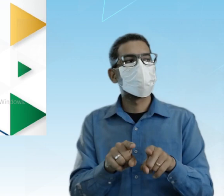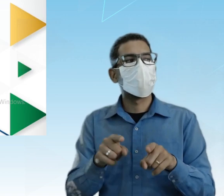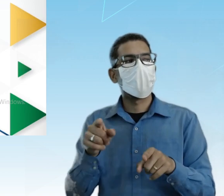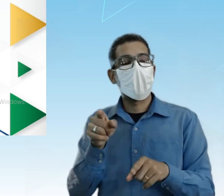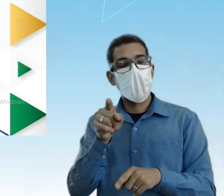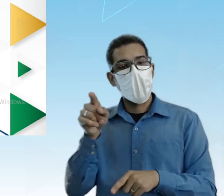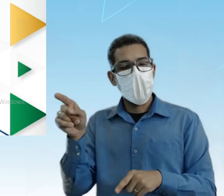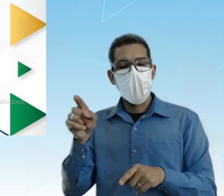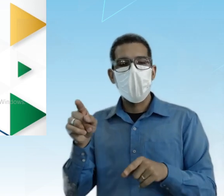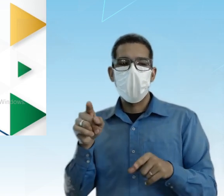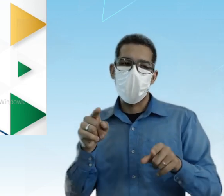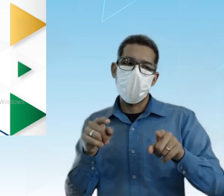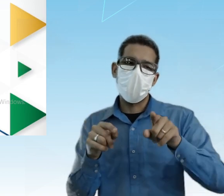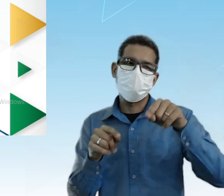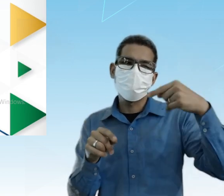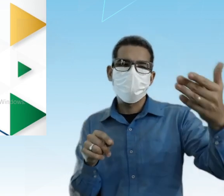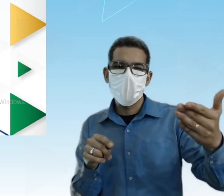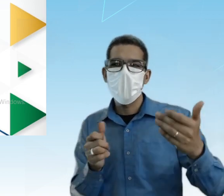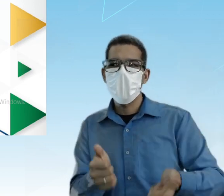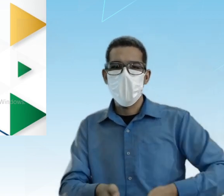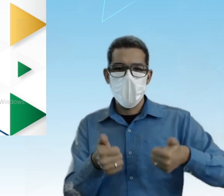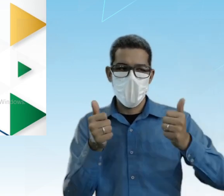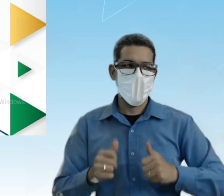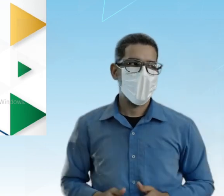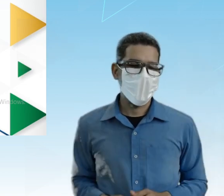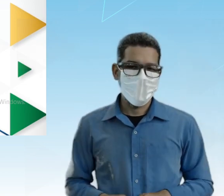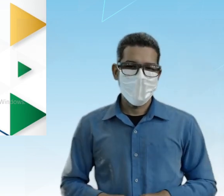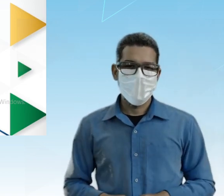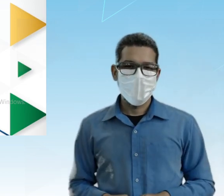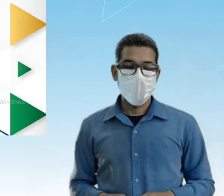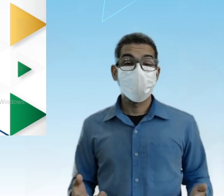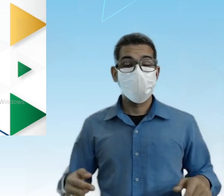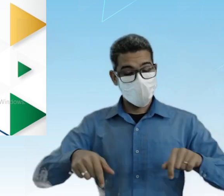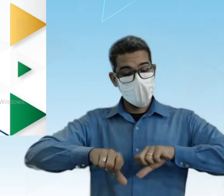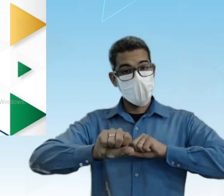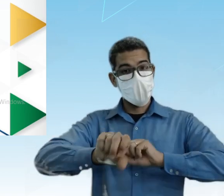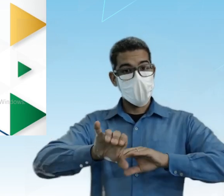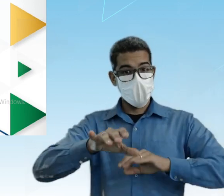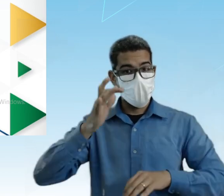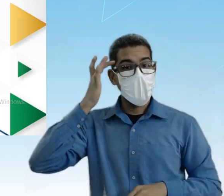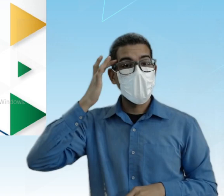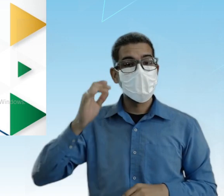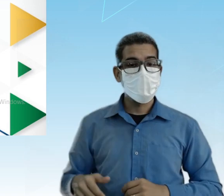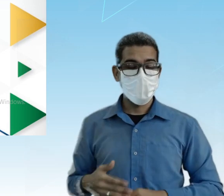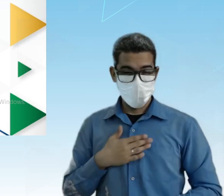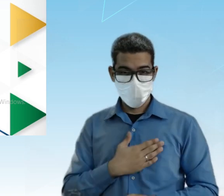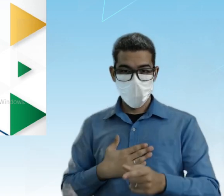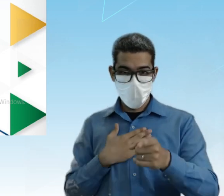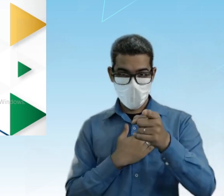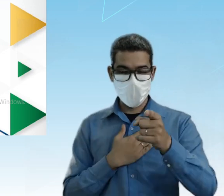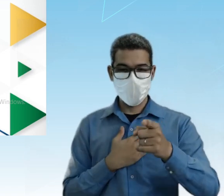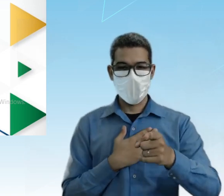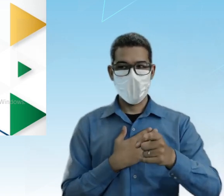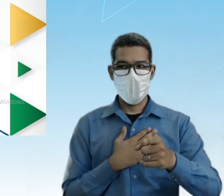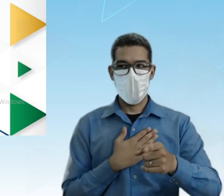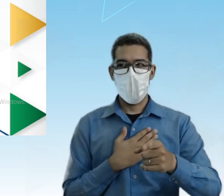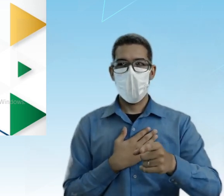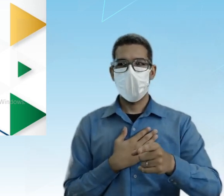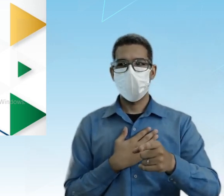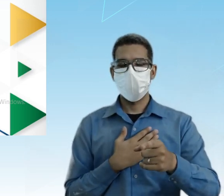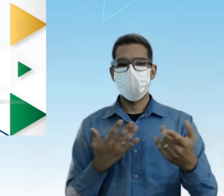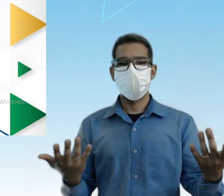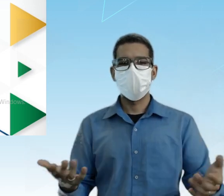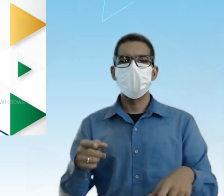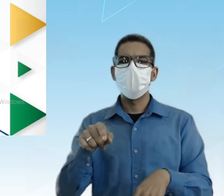mais favoráveis. O que vocês acharam, meus anjos? Gostaram da nossa aula de hoje? Então, fica